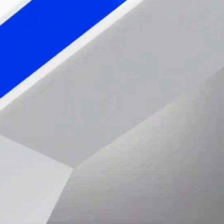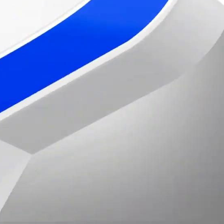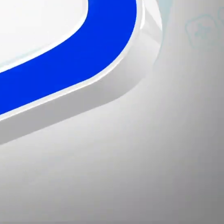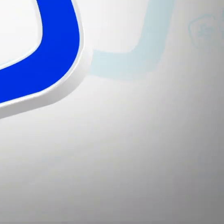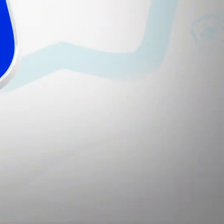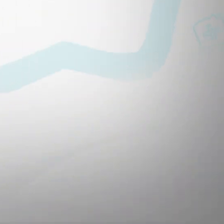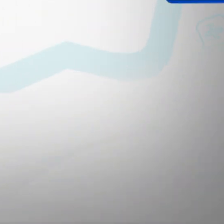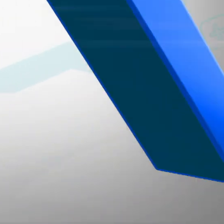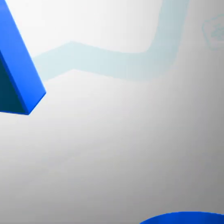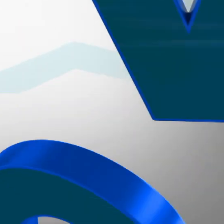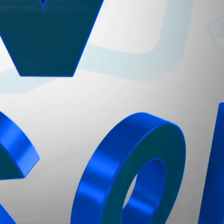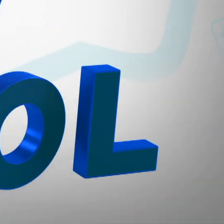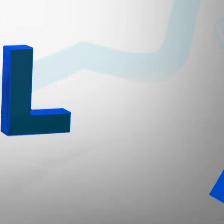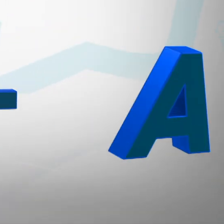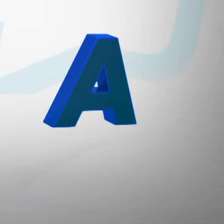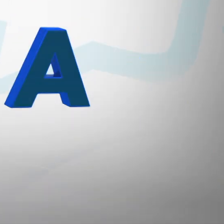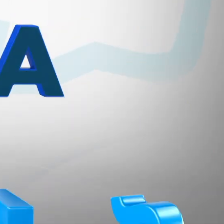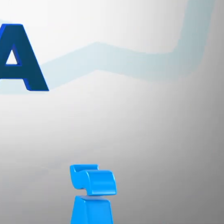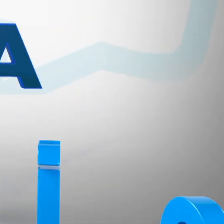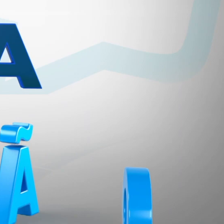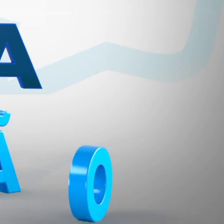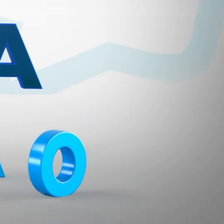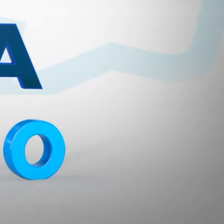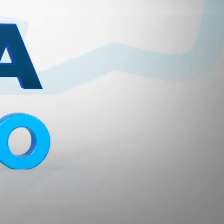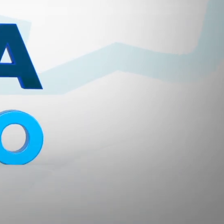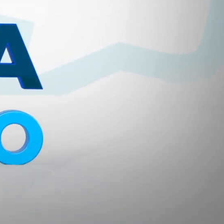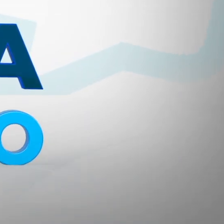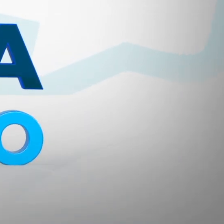bem e